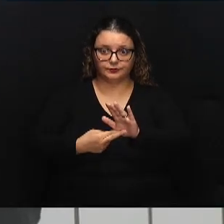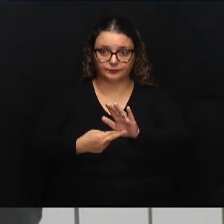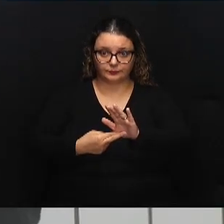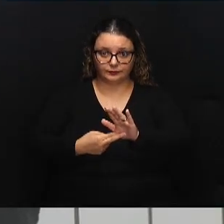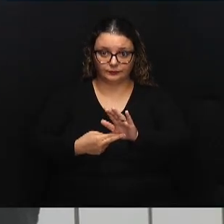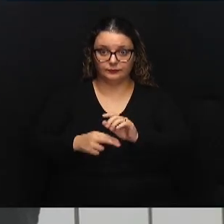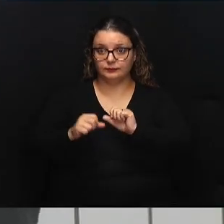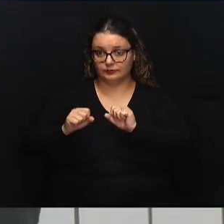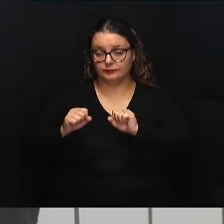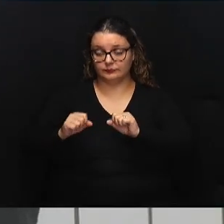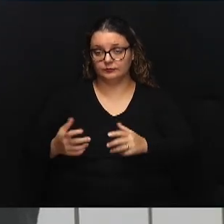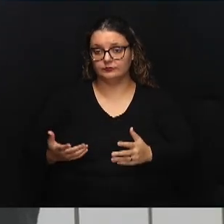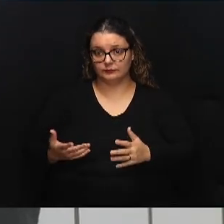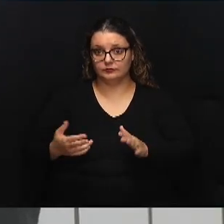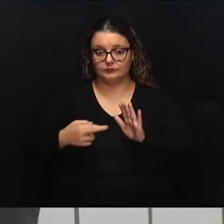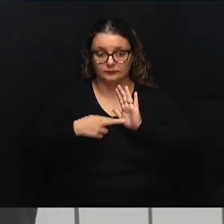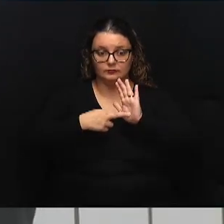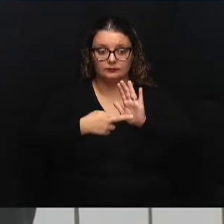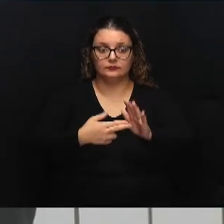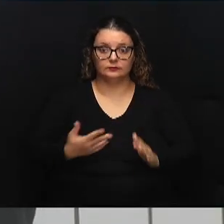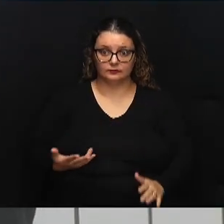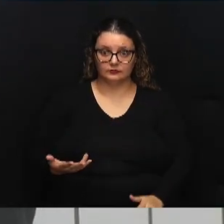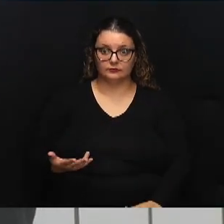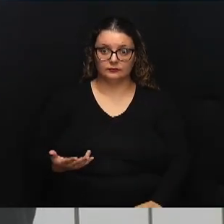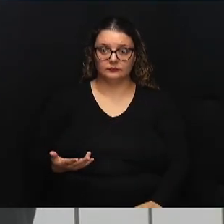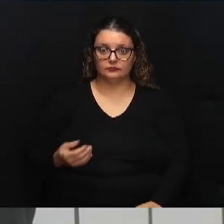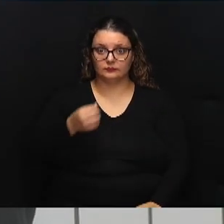que podem, né, representar